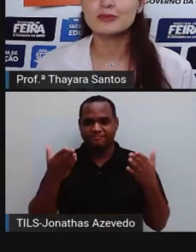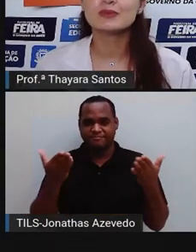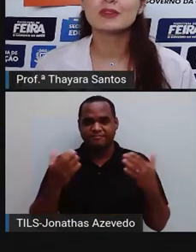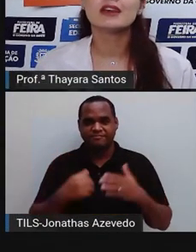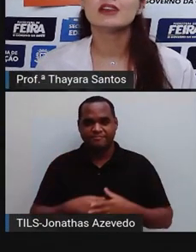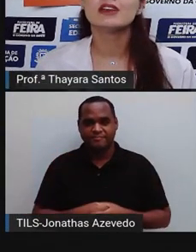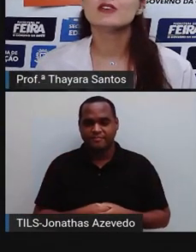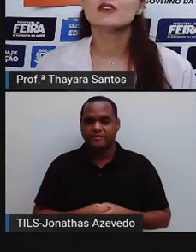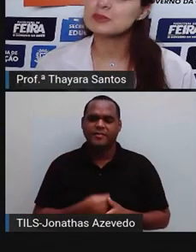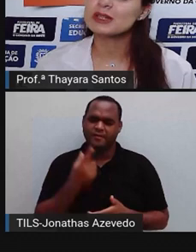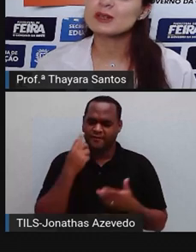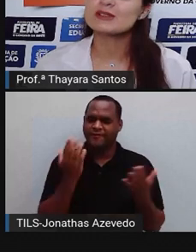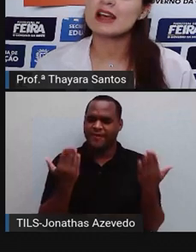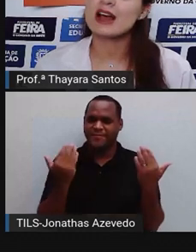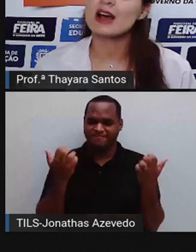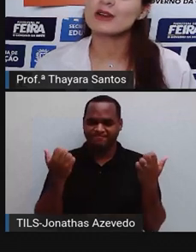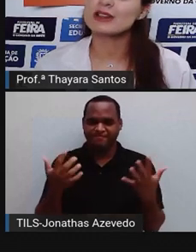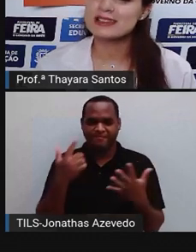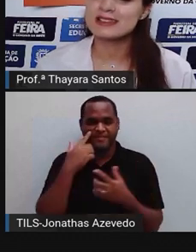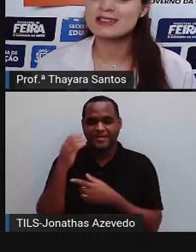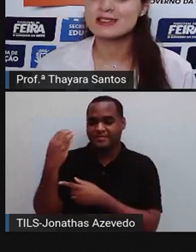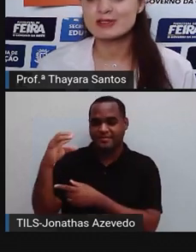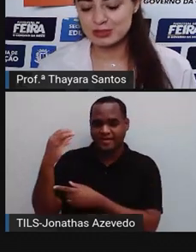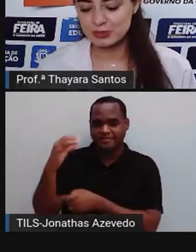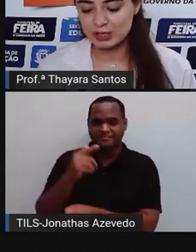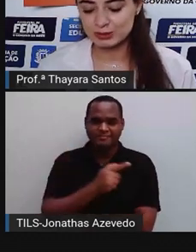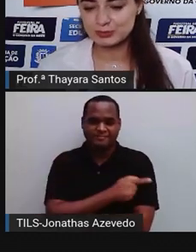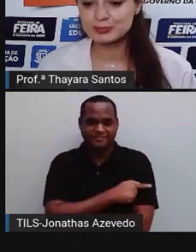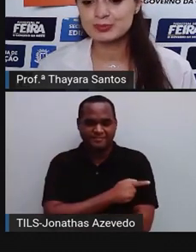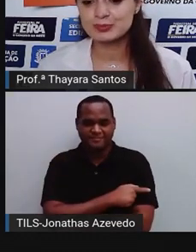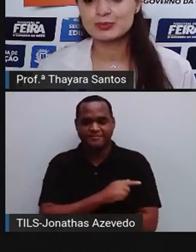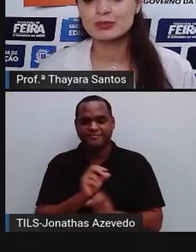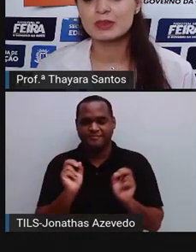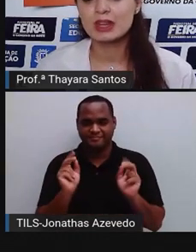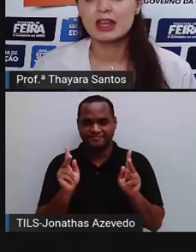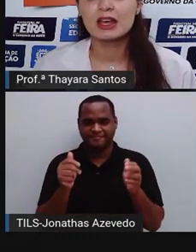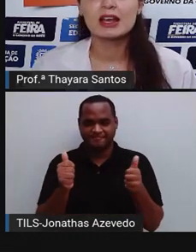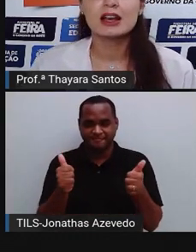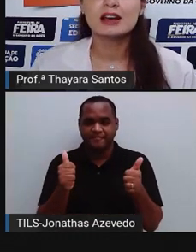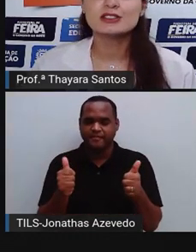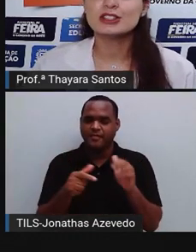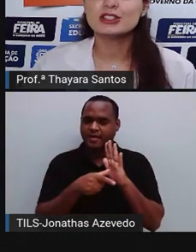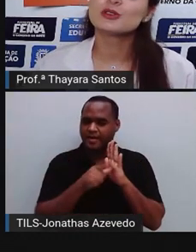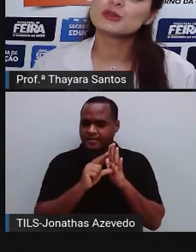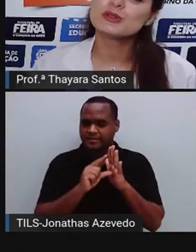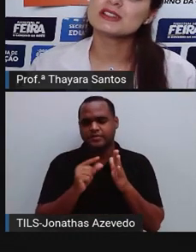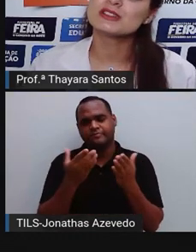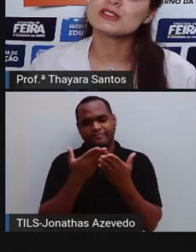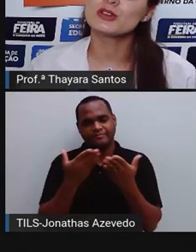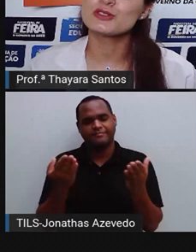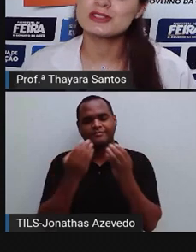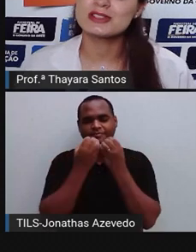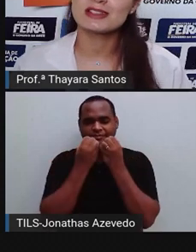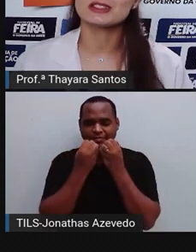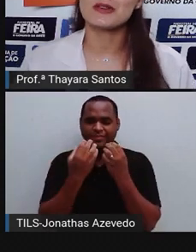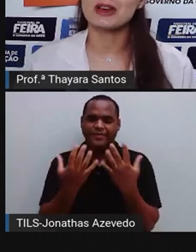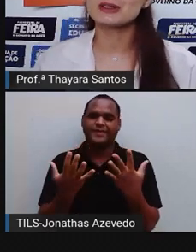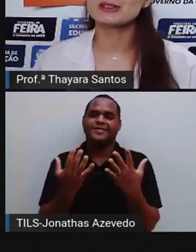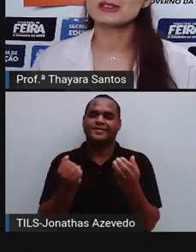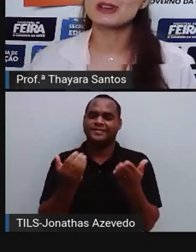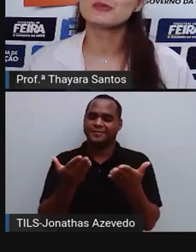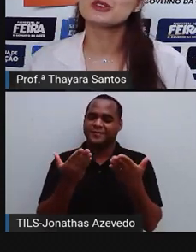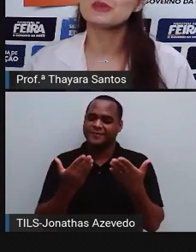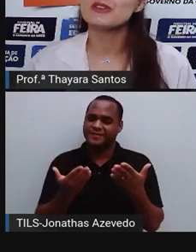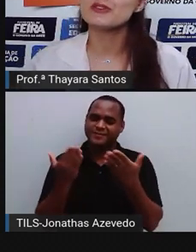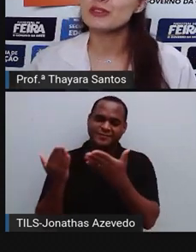aqui e vamos lá para a nossa aula de ciências do sétimo ano. Antes de tudo, sejam todos vocês que estão aí do